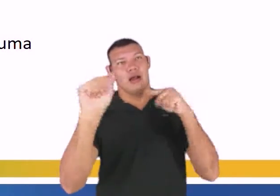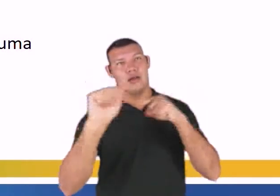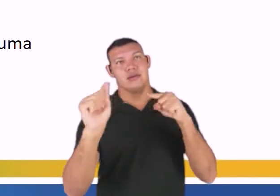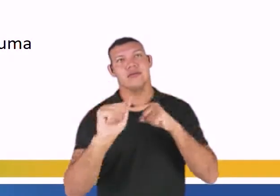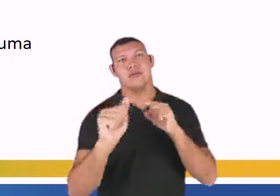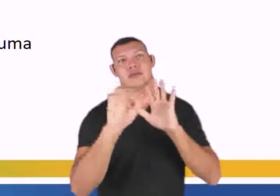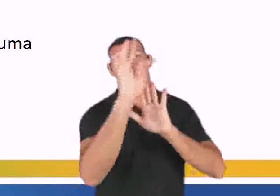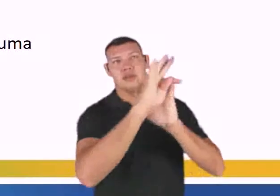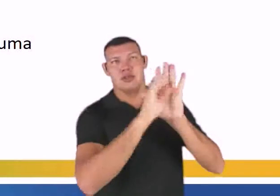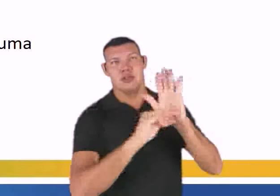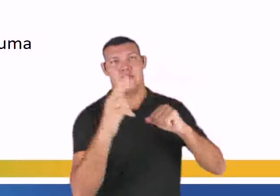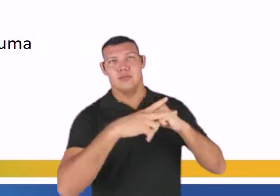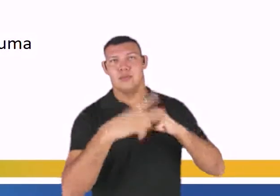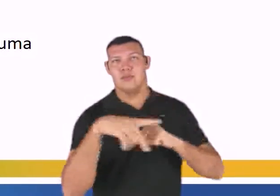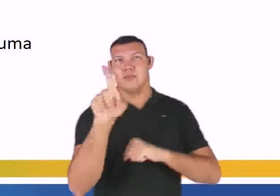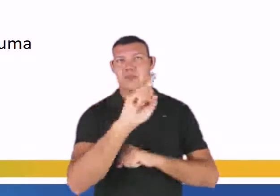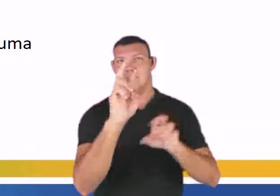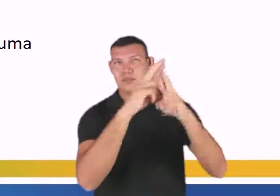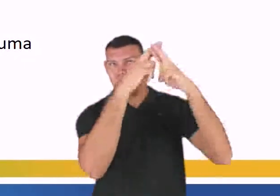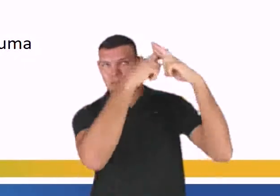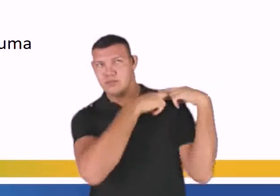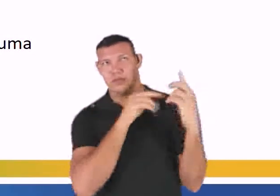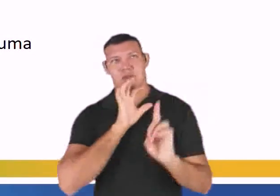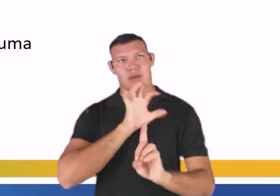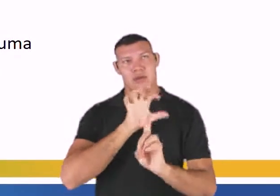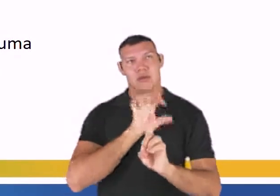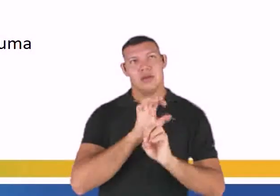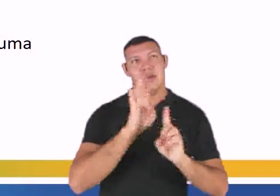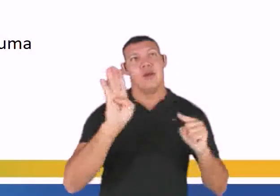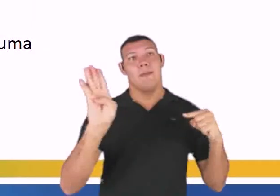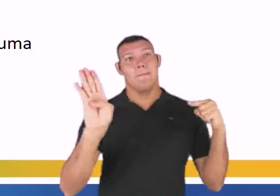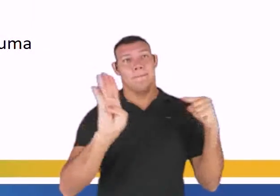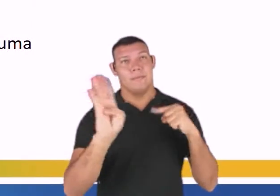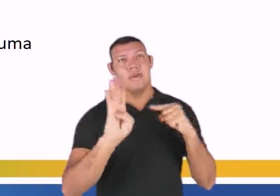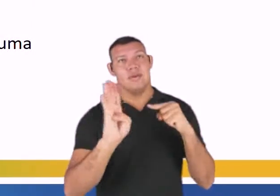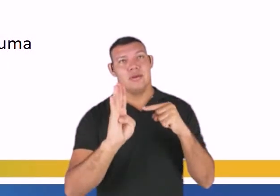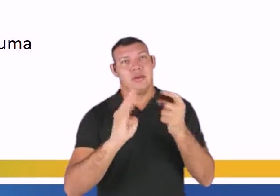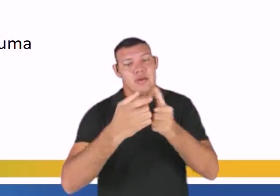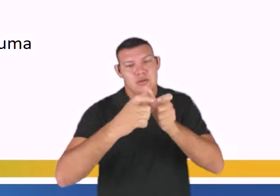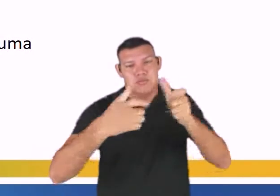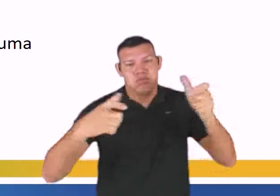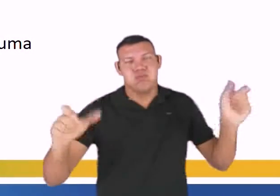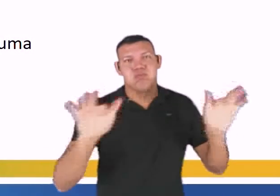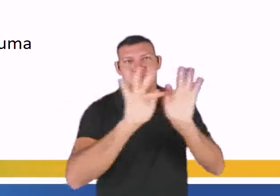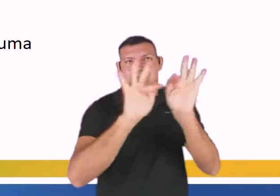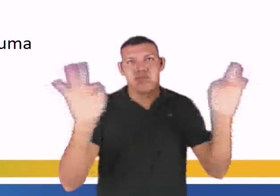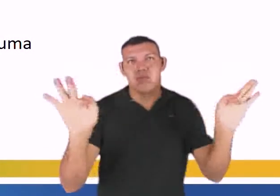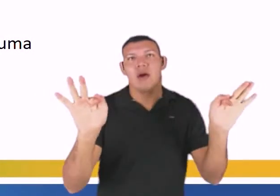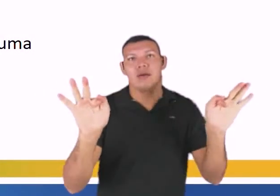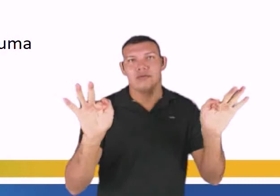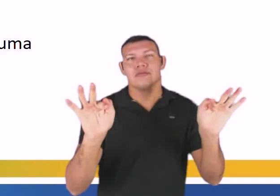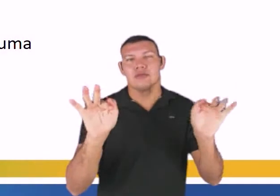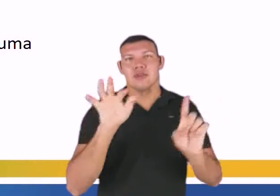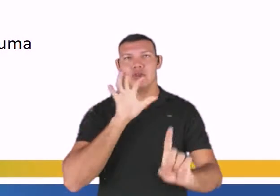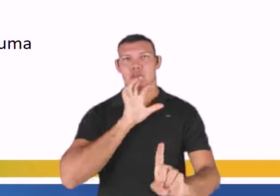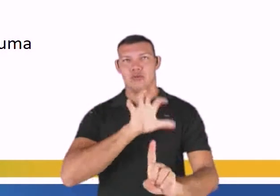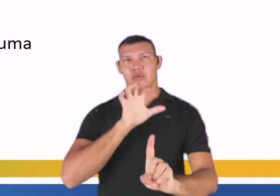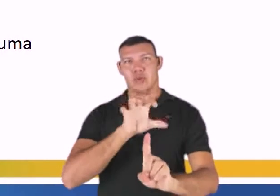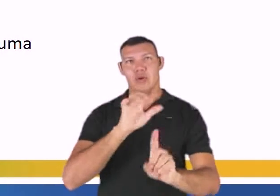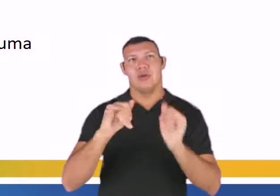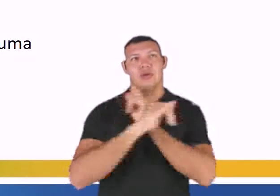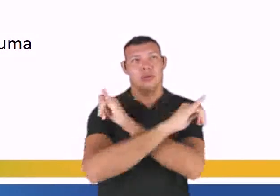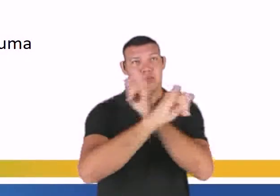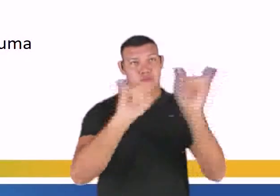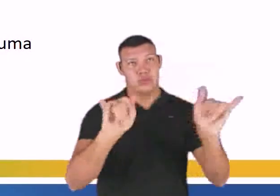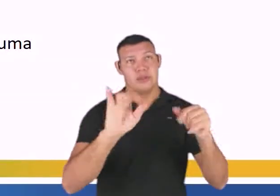pela persuasão? B. Quanto maiores as frases, mais convincente será o anúncio? C. Toda propaganda